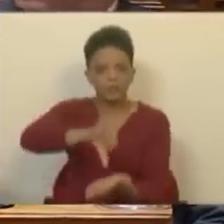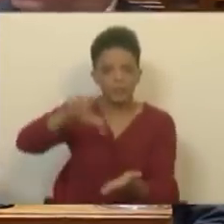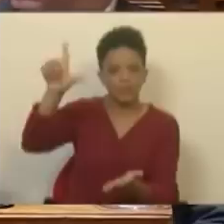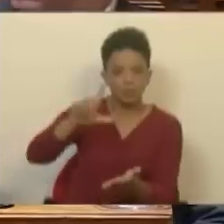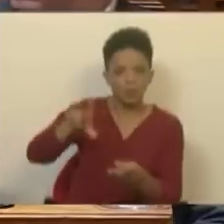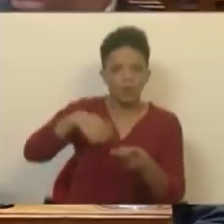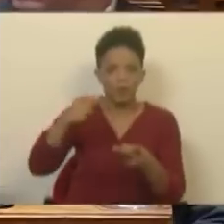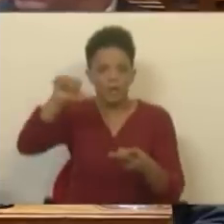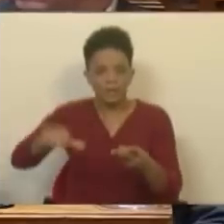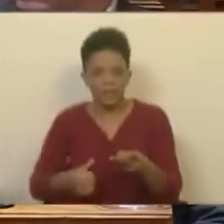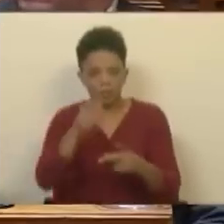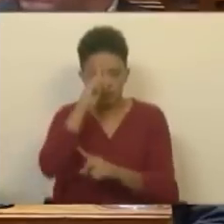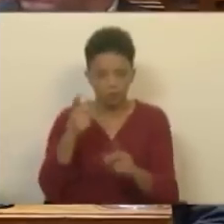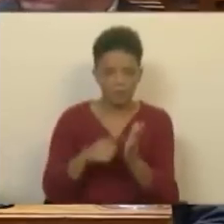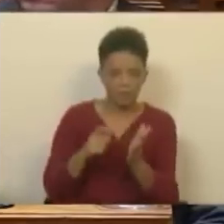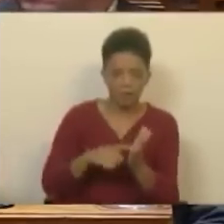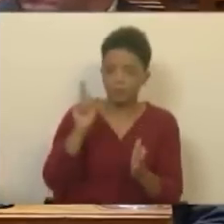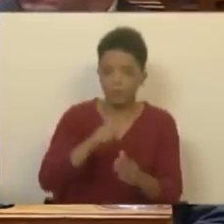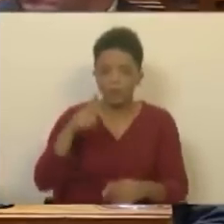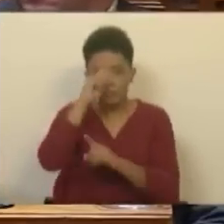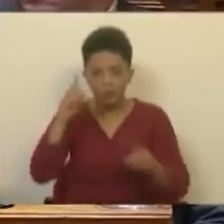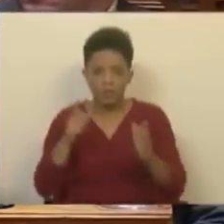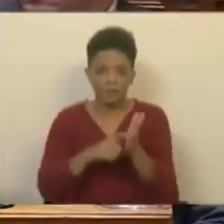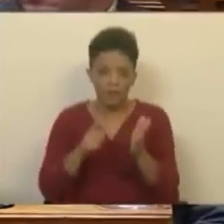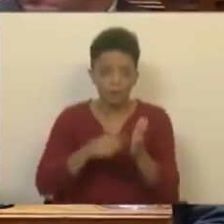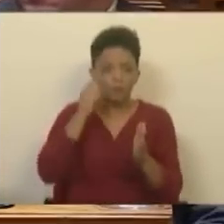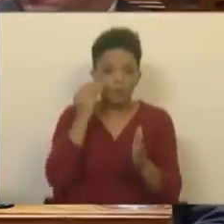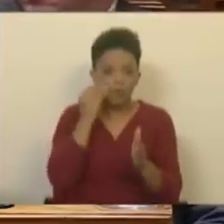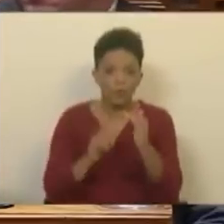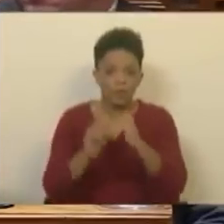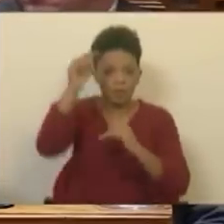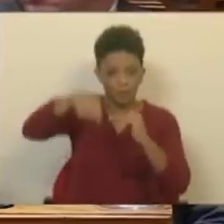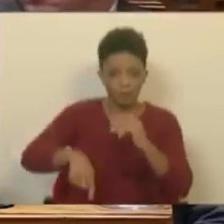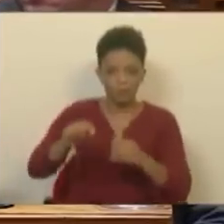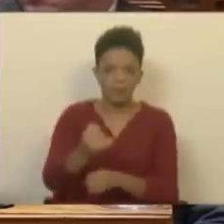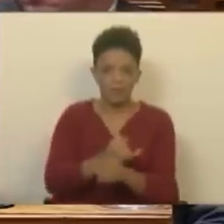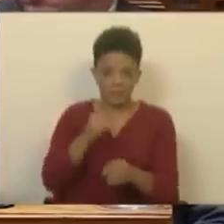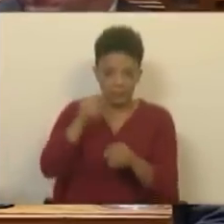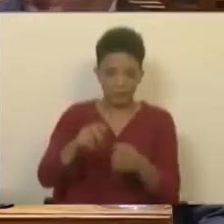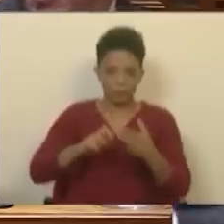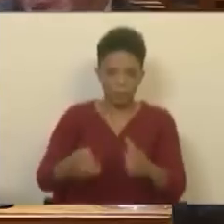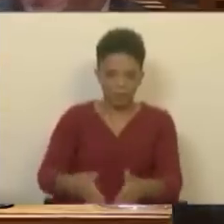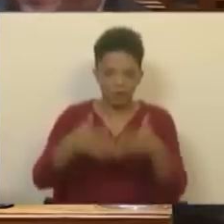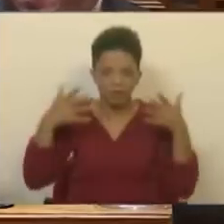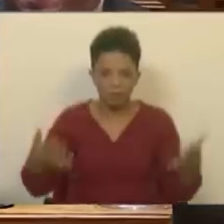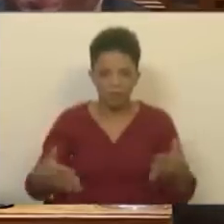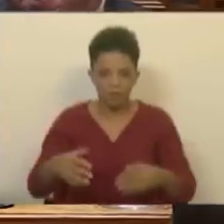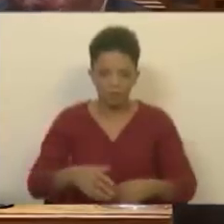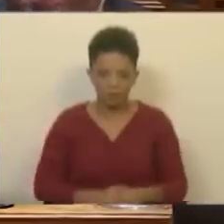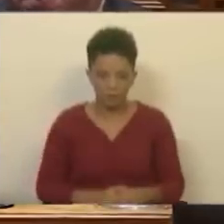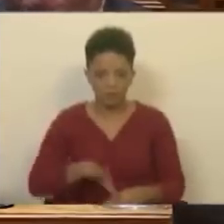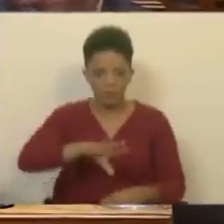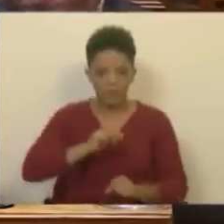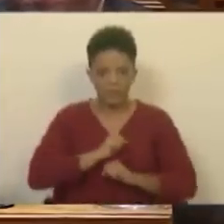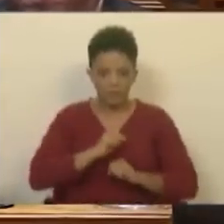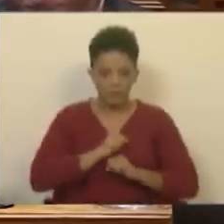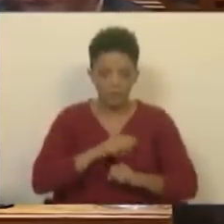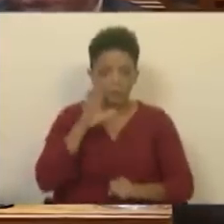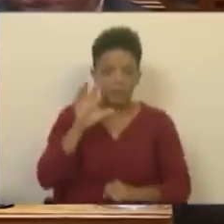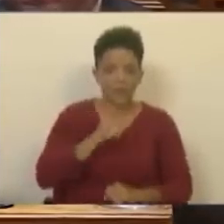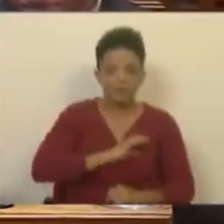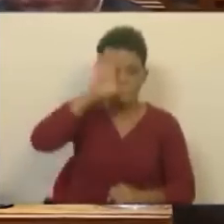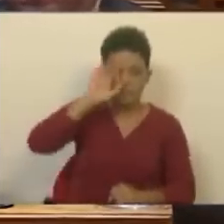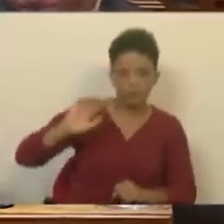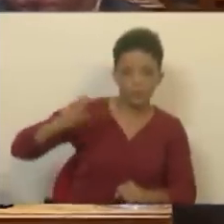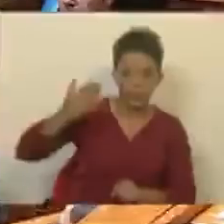Nem Que a luz falta um professores faltam professores de norte a sul do país e nas ilhas Esse é que é o grande problema que tem o nosso país senhor